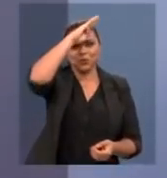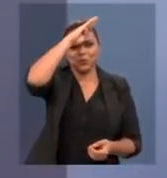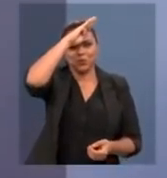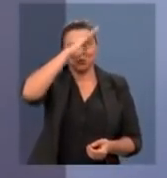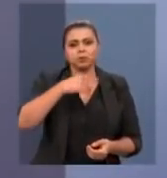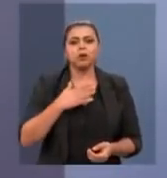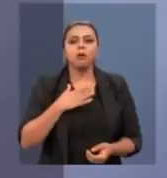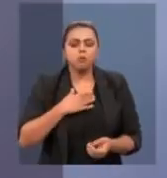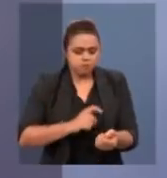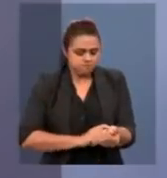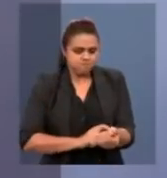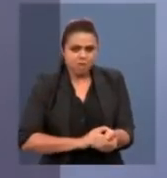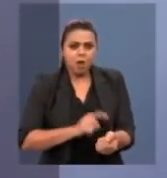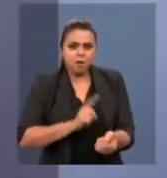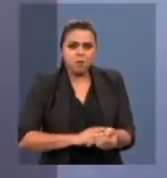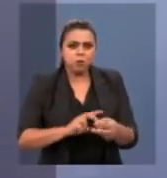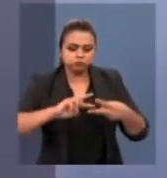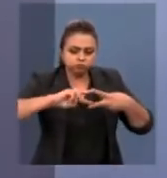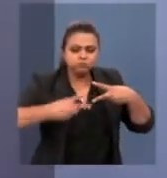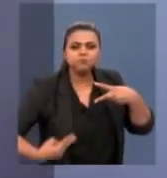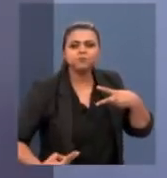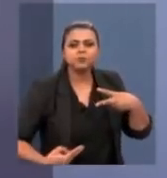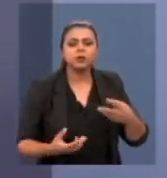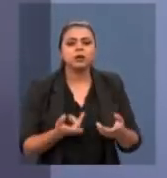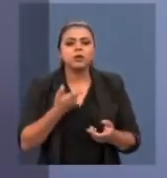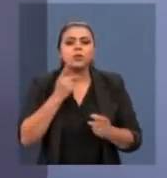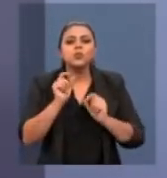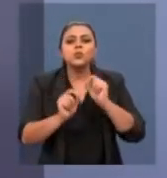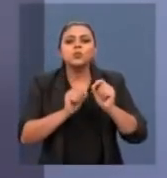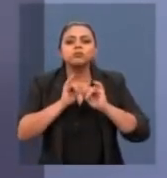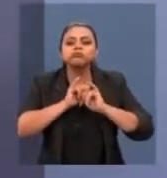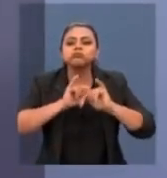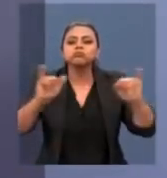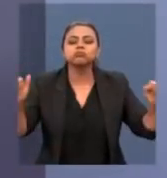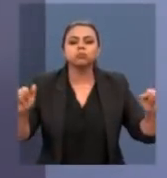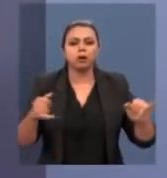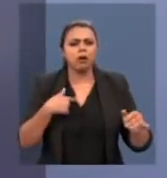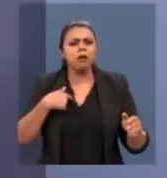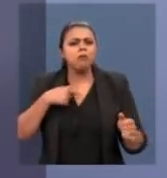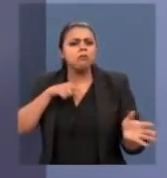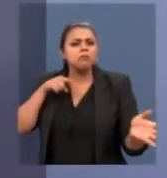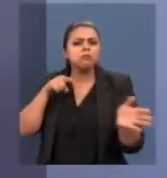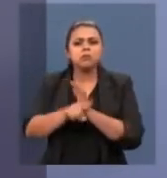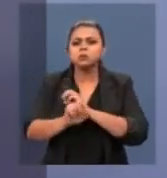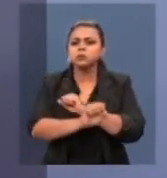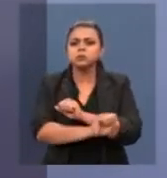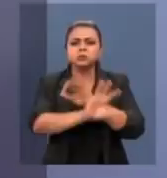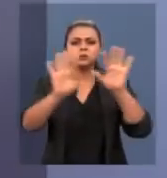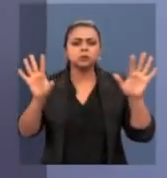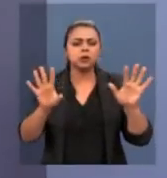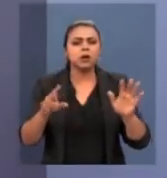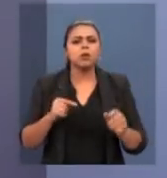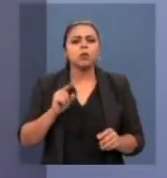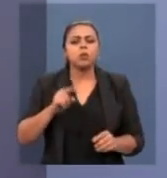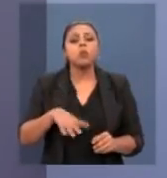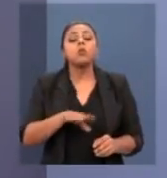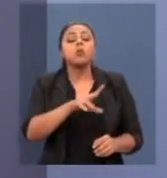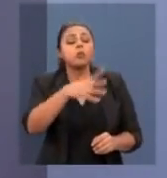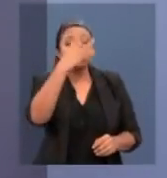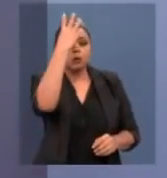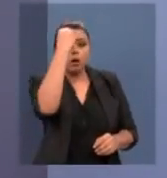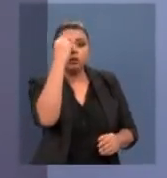sangue esse é o meu dna eu digo pra vocês eu perguntei claramente ao candidato casa